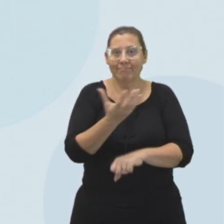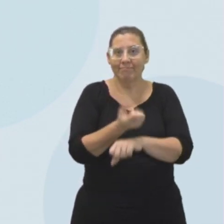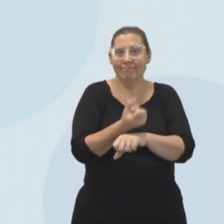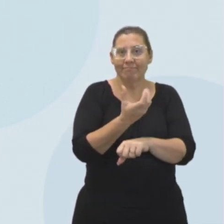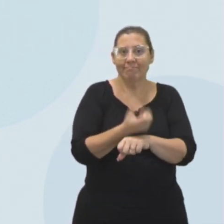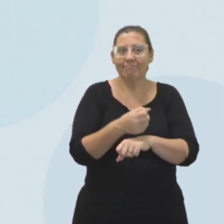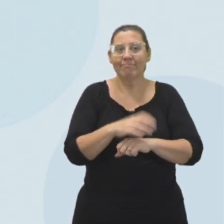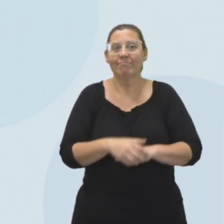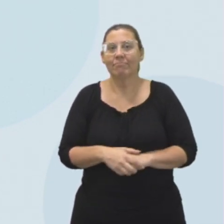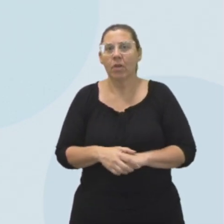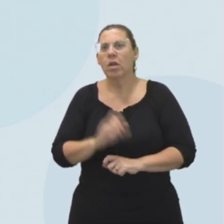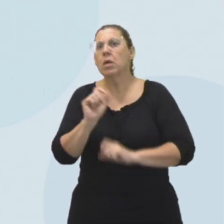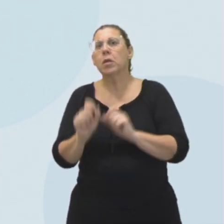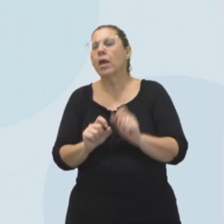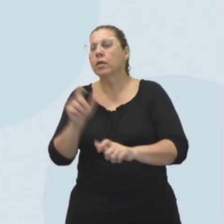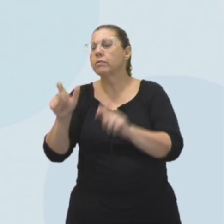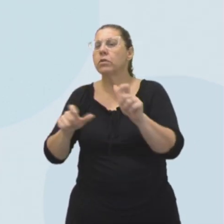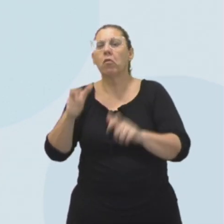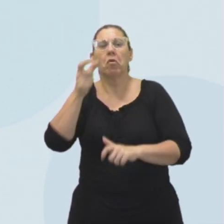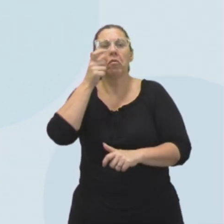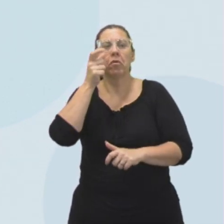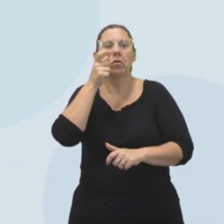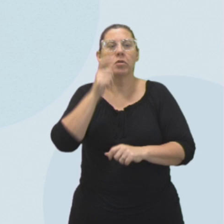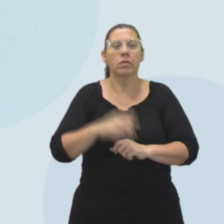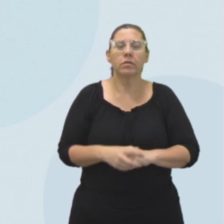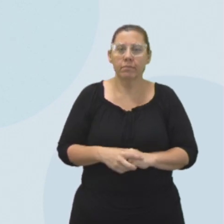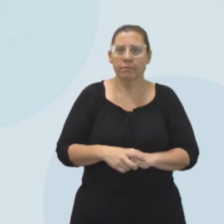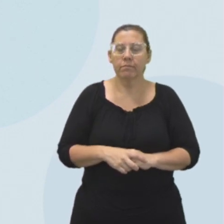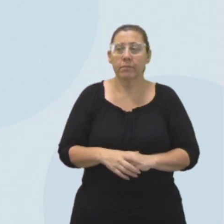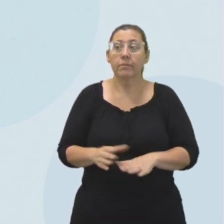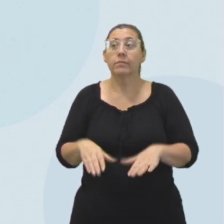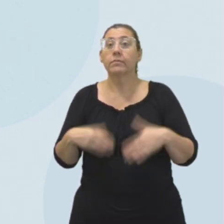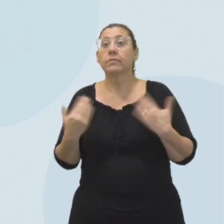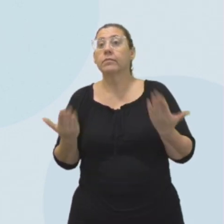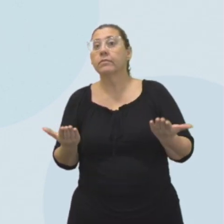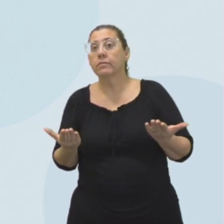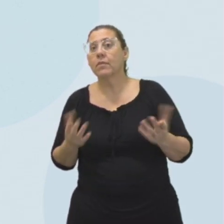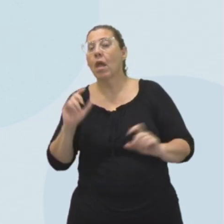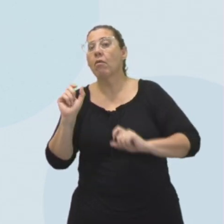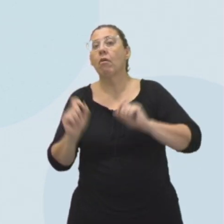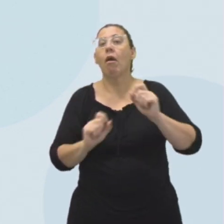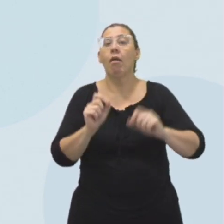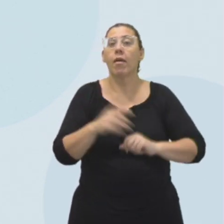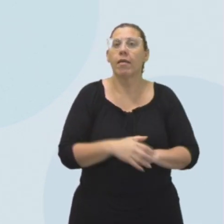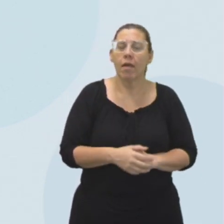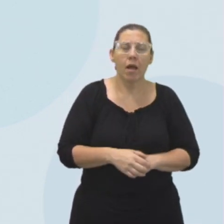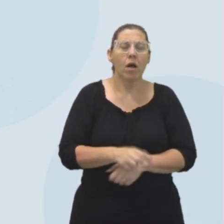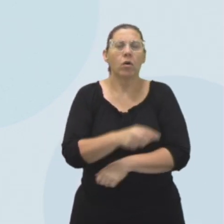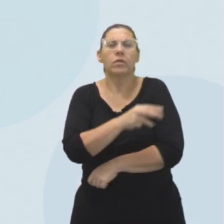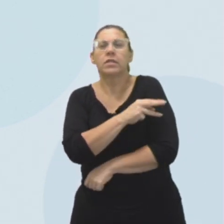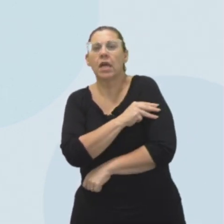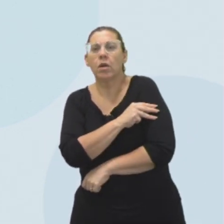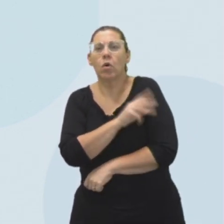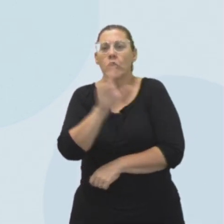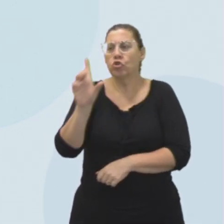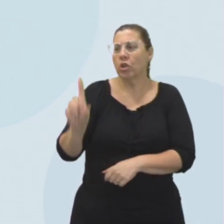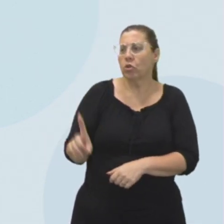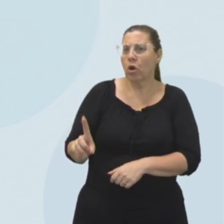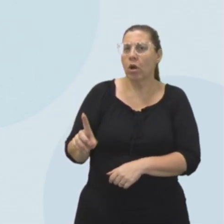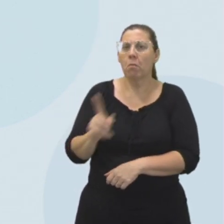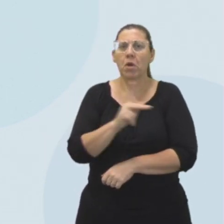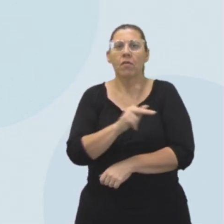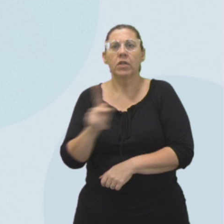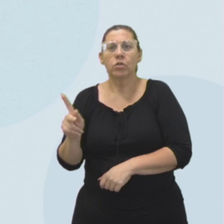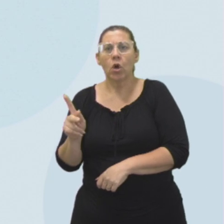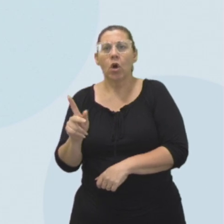início, quem é o público, são os outros professores, são o terceiro A, é a diretoria de ensino,